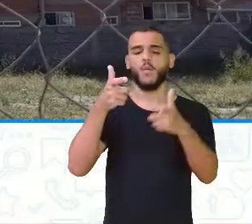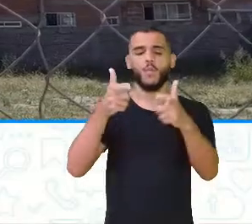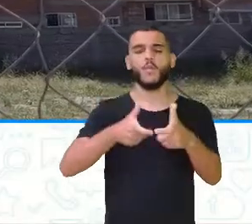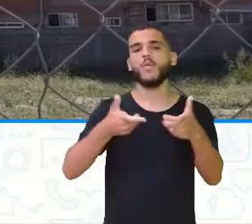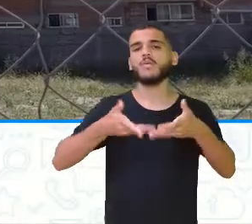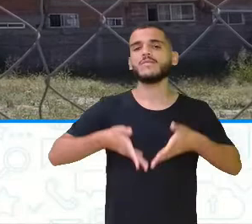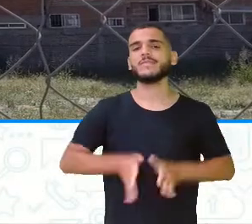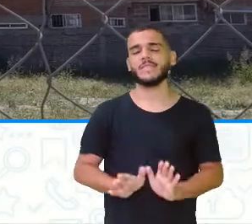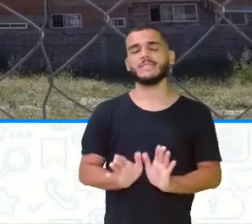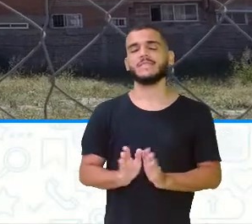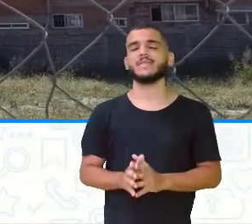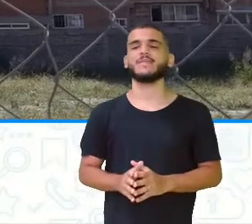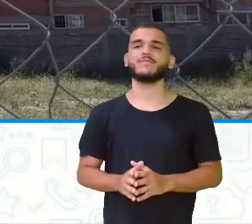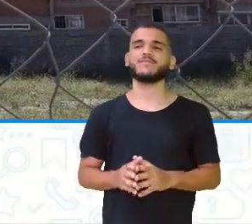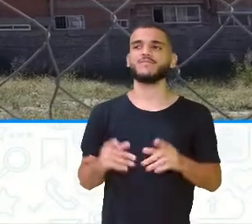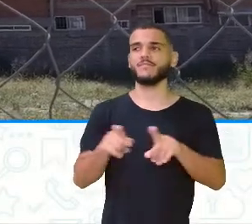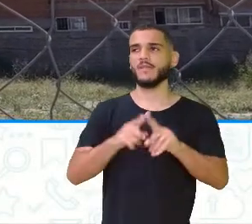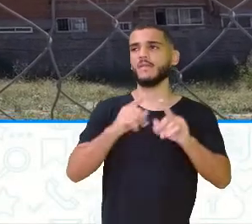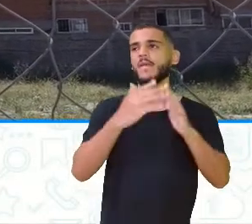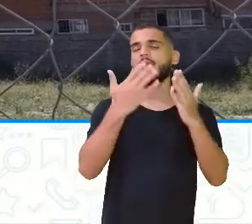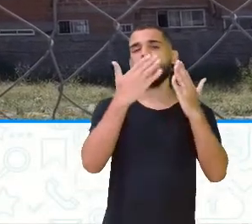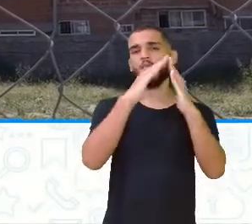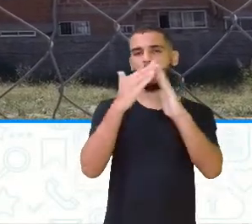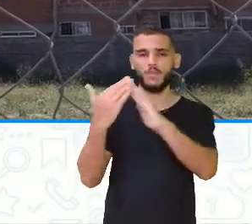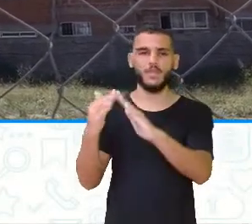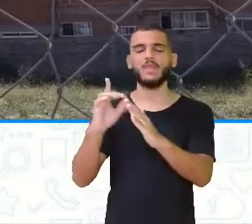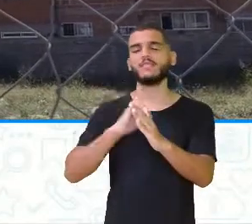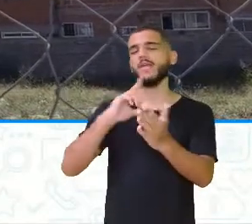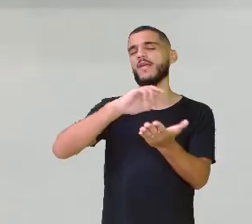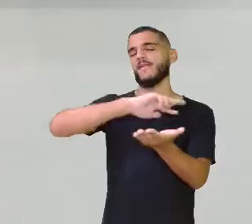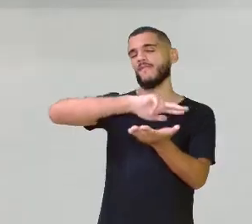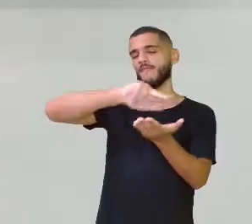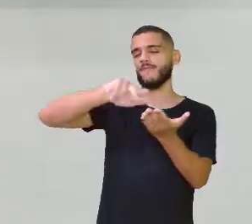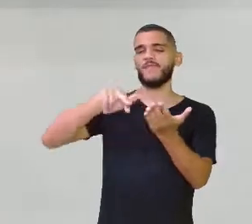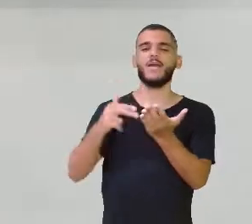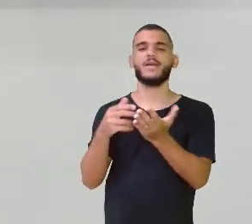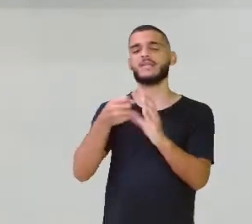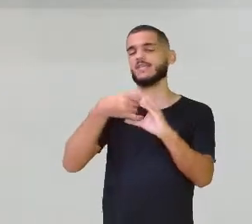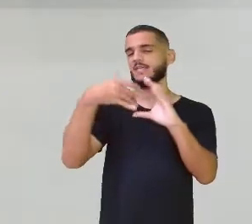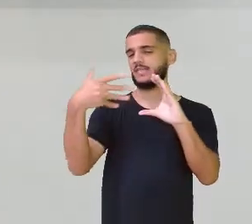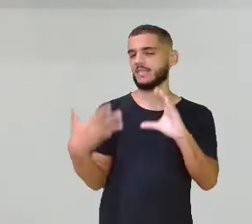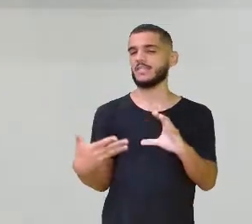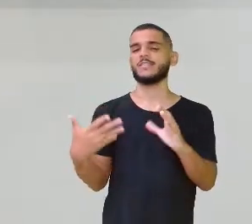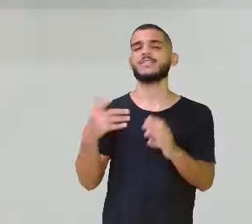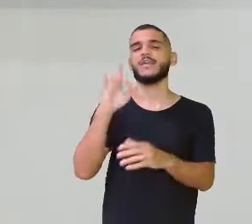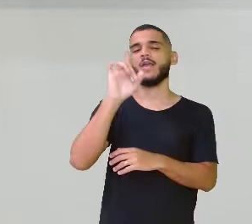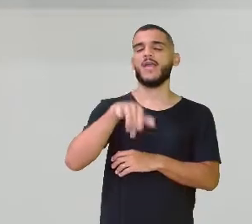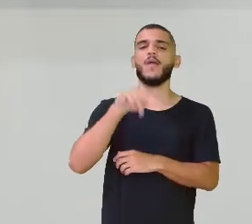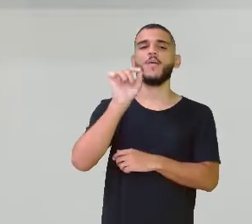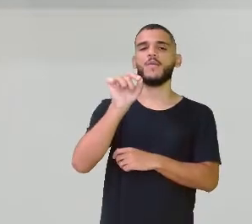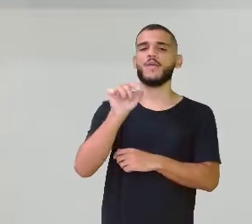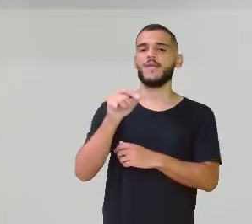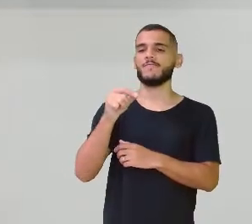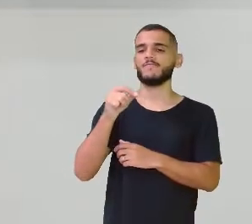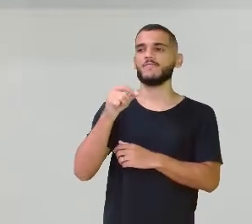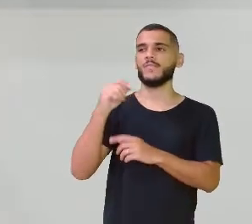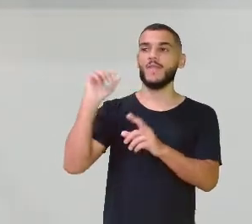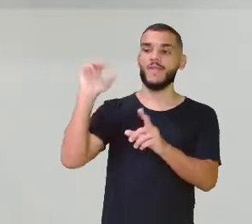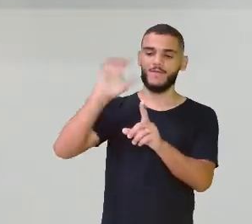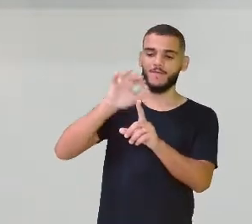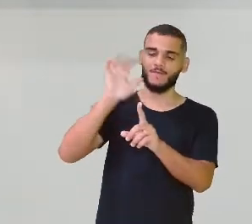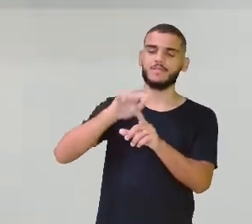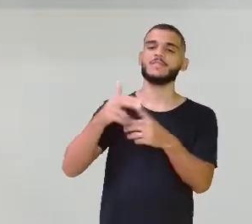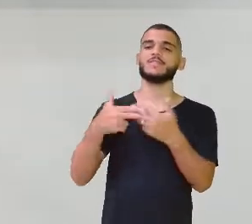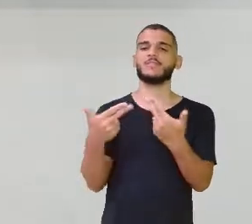A nossa comunidade traz muitas características e essas características também passam para a gente. Por